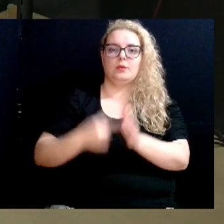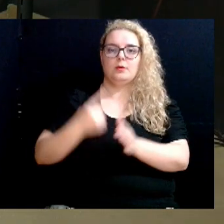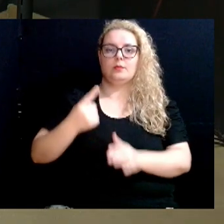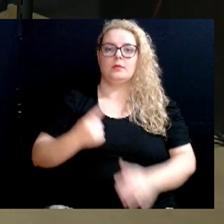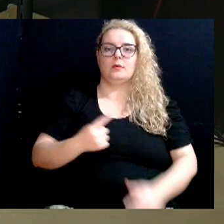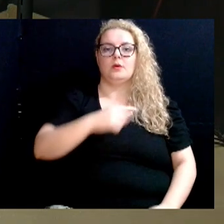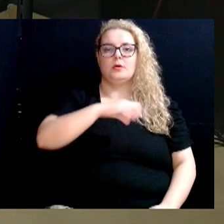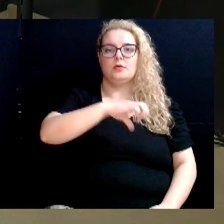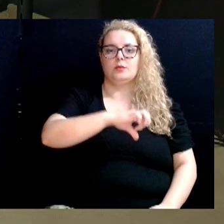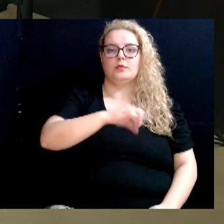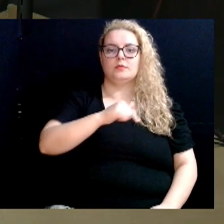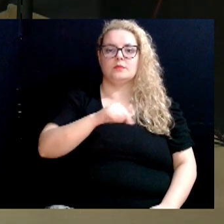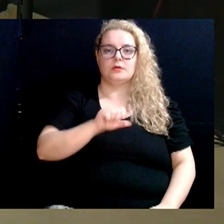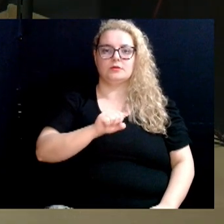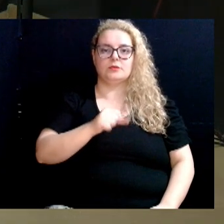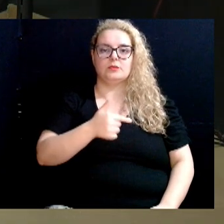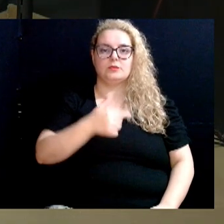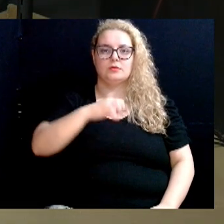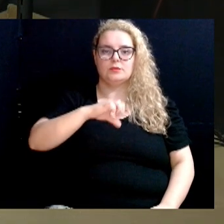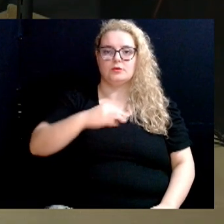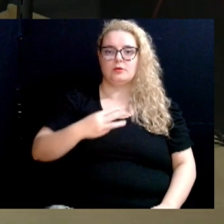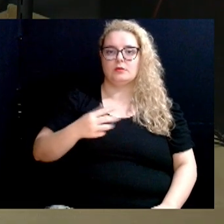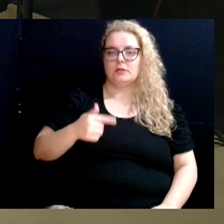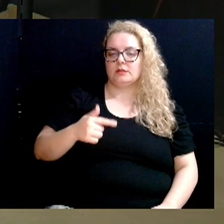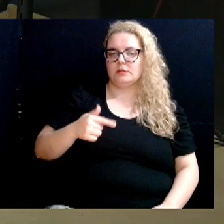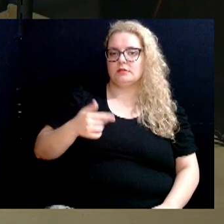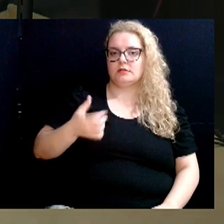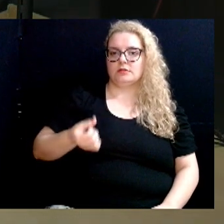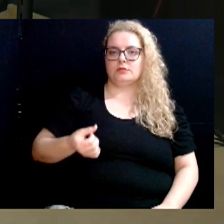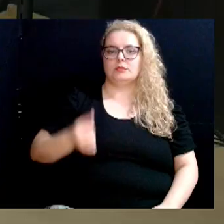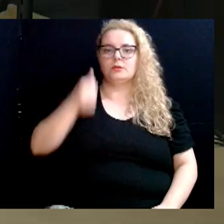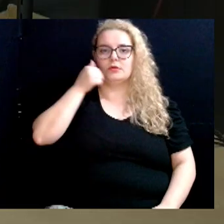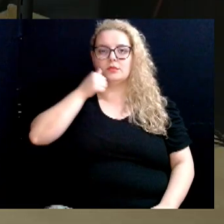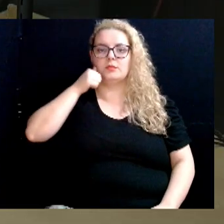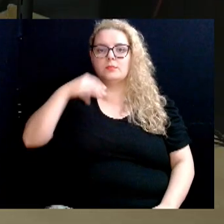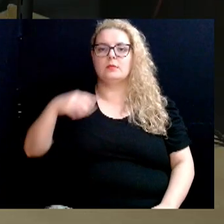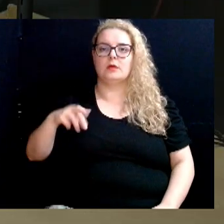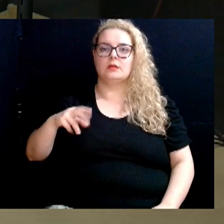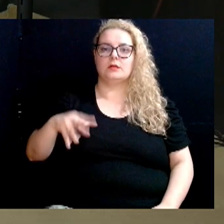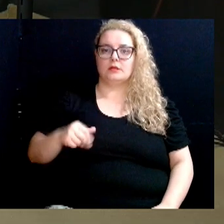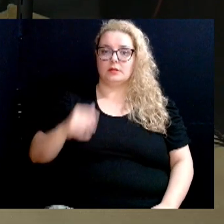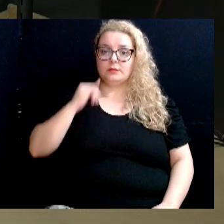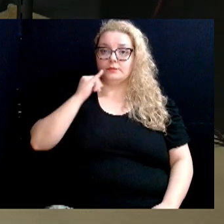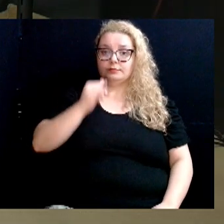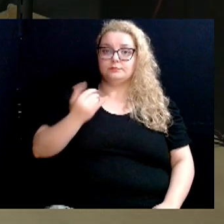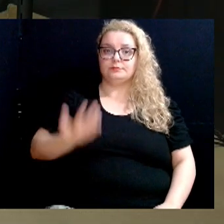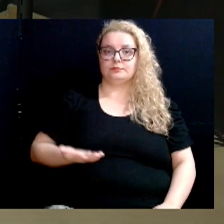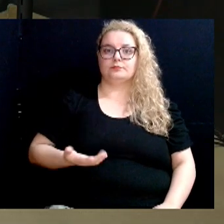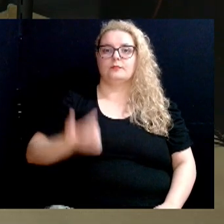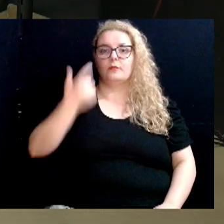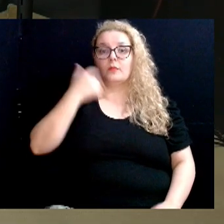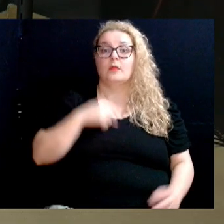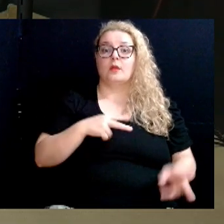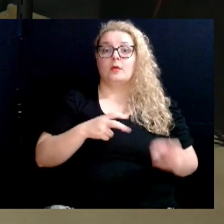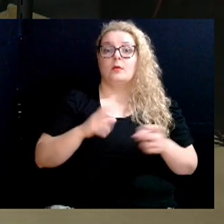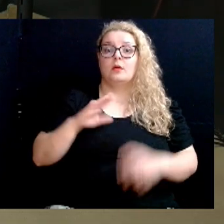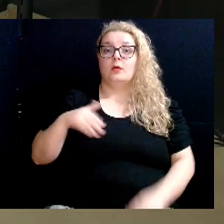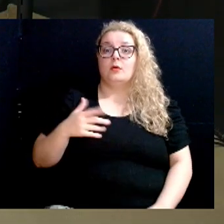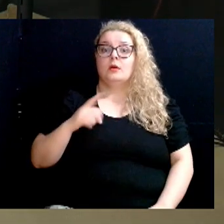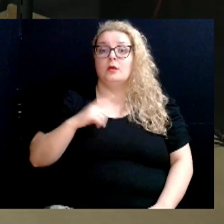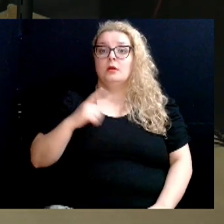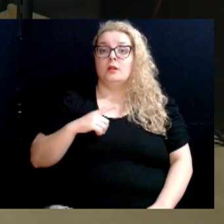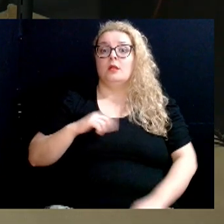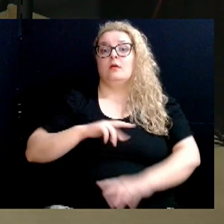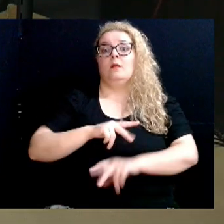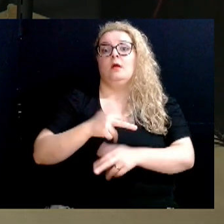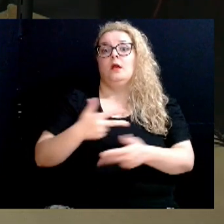ler. É da Mariana Lopes, do Jardim Proença. Ela diz o seguinte: eu percebo que quando tenho muita coisa para resolver,